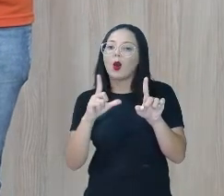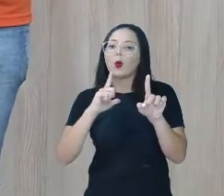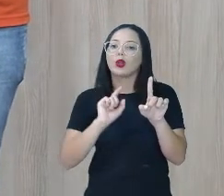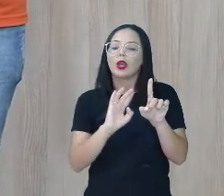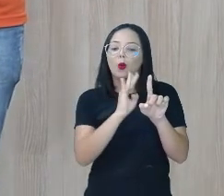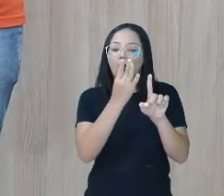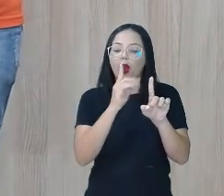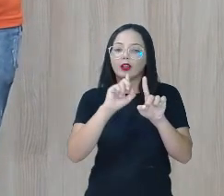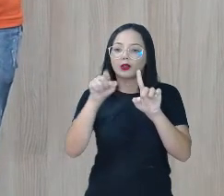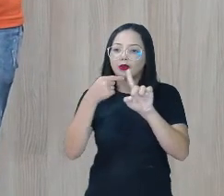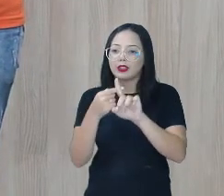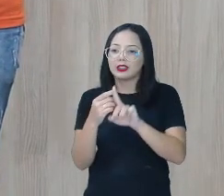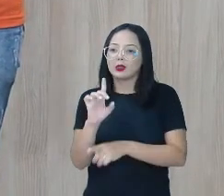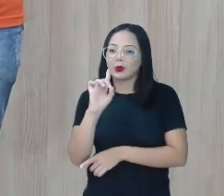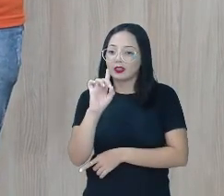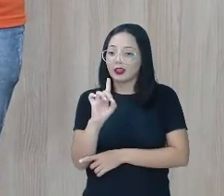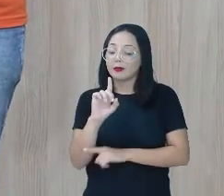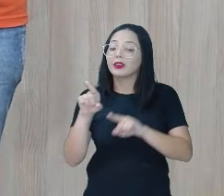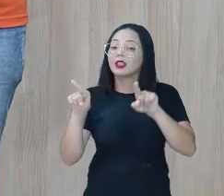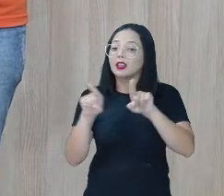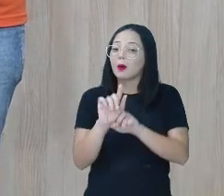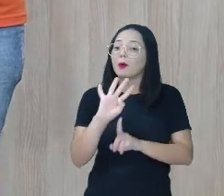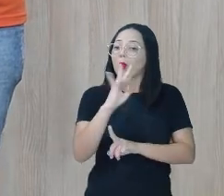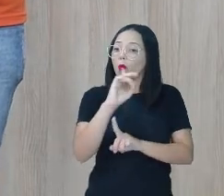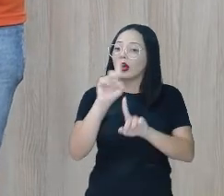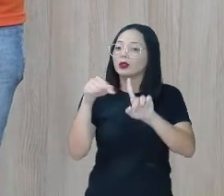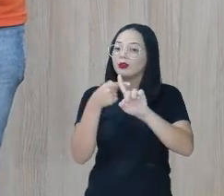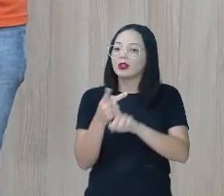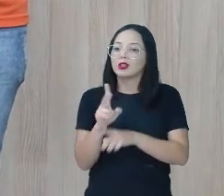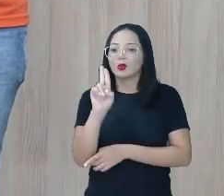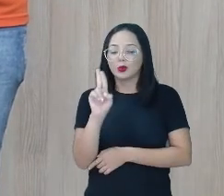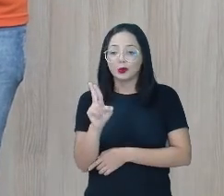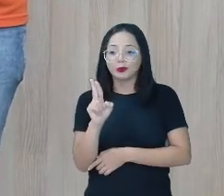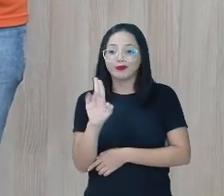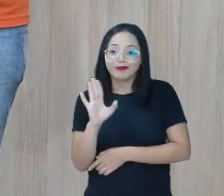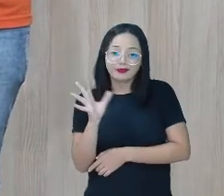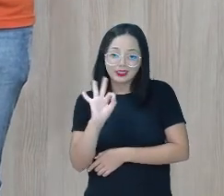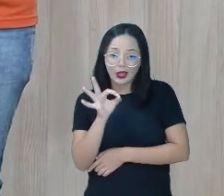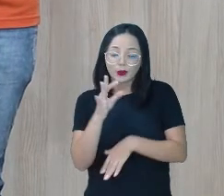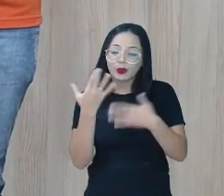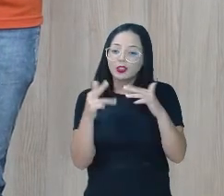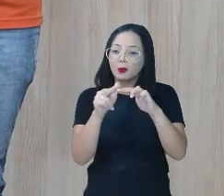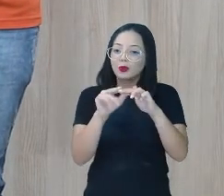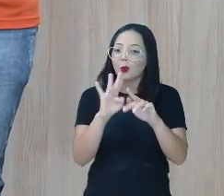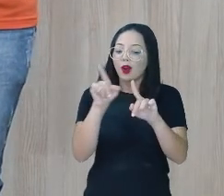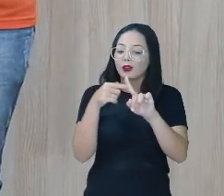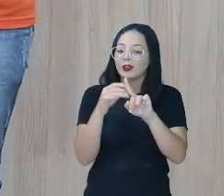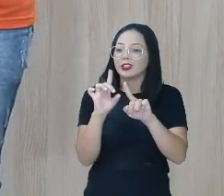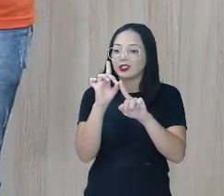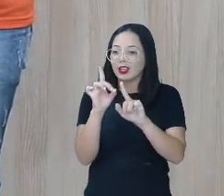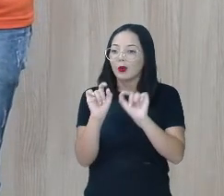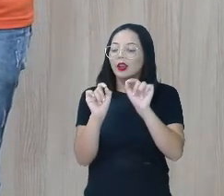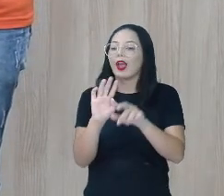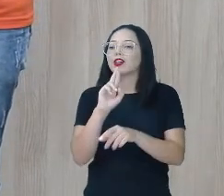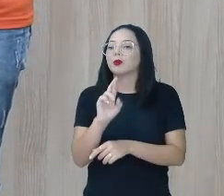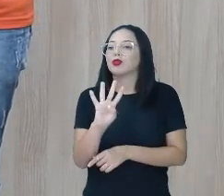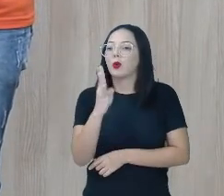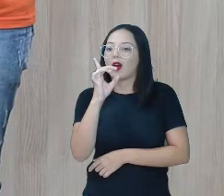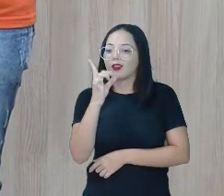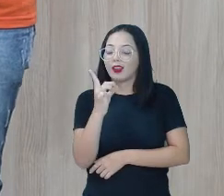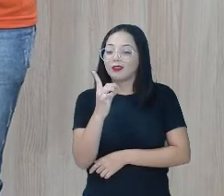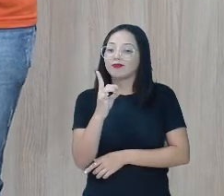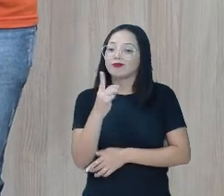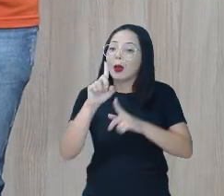o 4 pelo D e vai multiplicar também o 4 pelo U, certo? Então, 4 vezes D é igual a